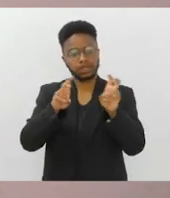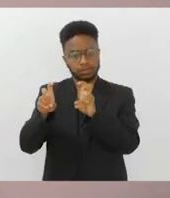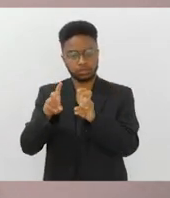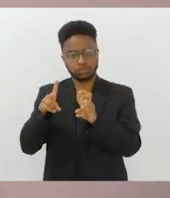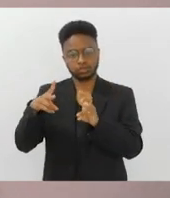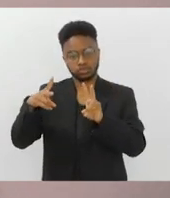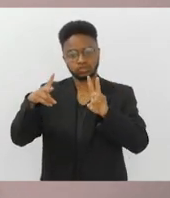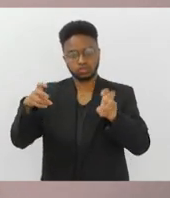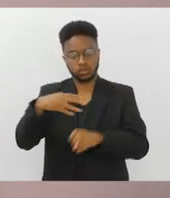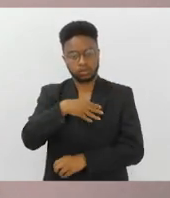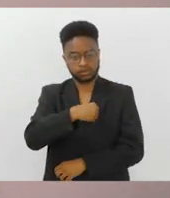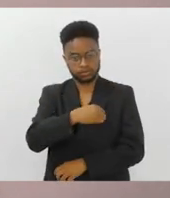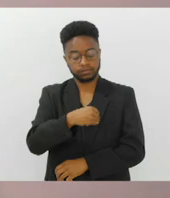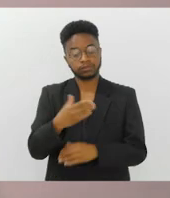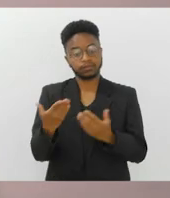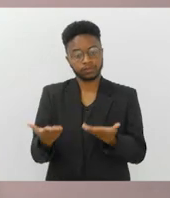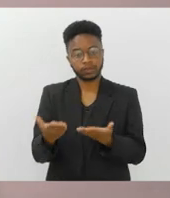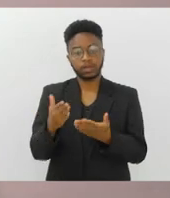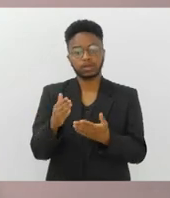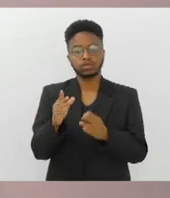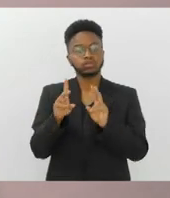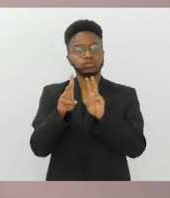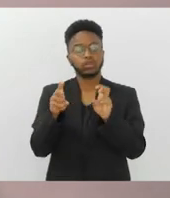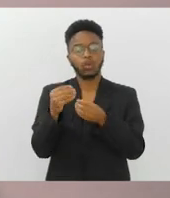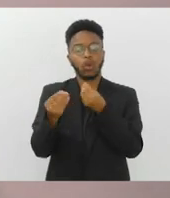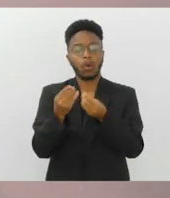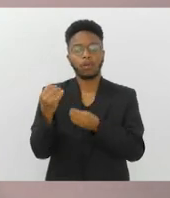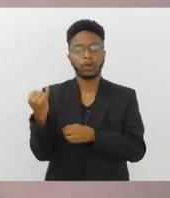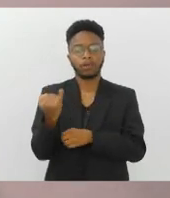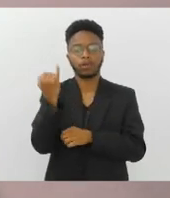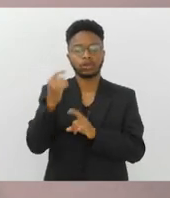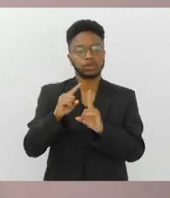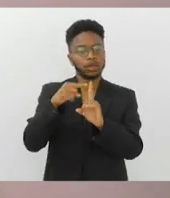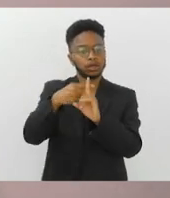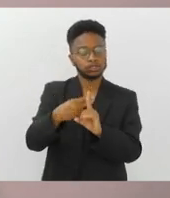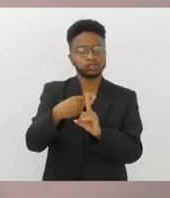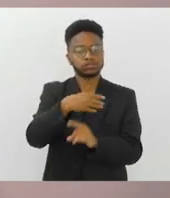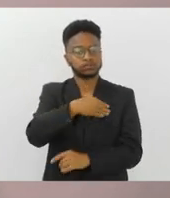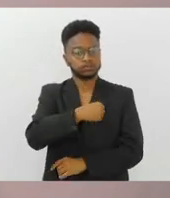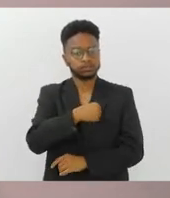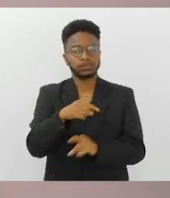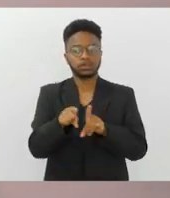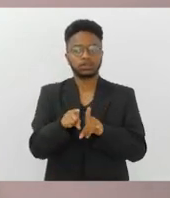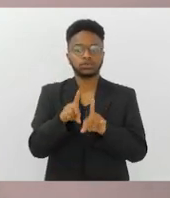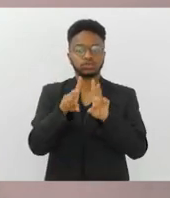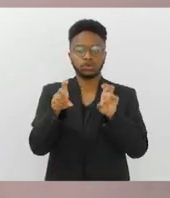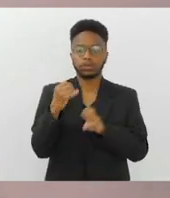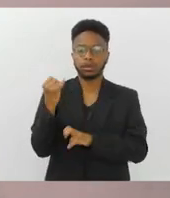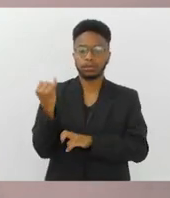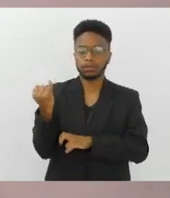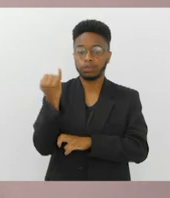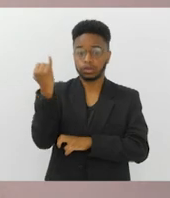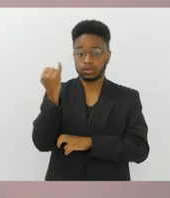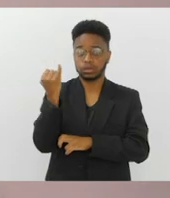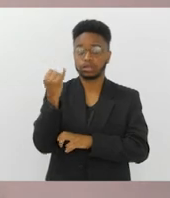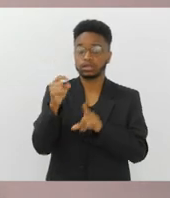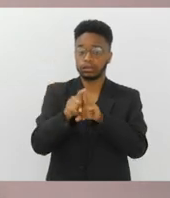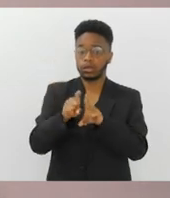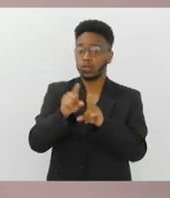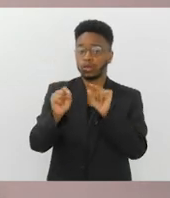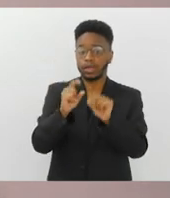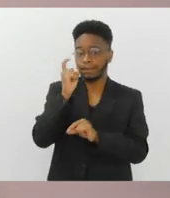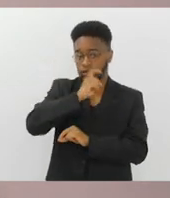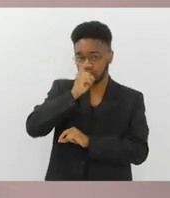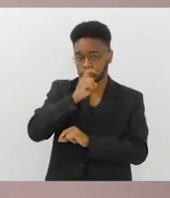abordado, como vantagens do aleitamento, a importância do aleitamento, mentira sobre aleitamento.